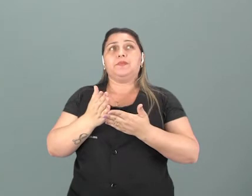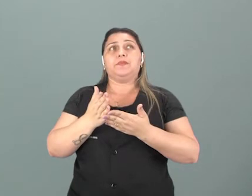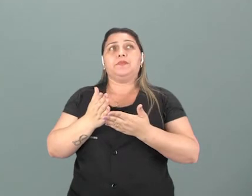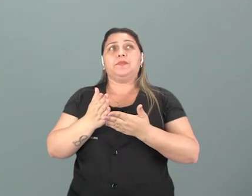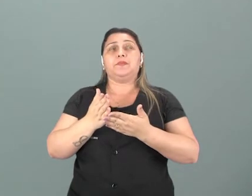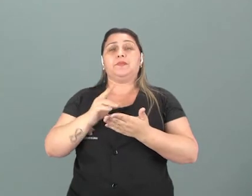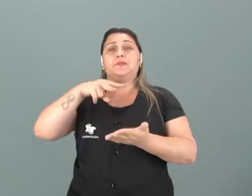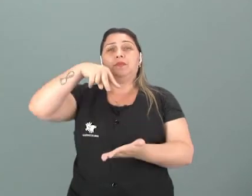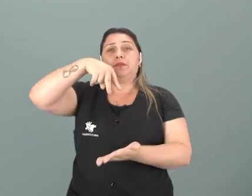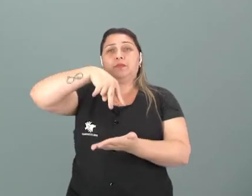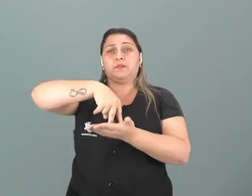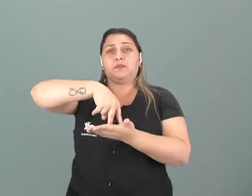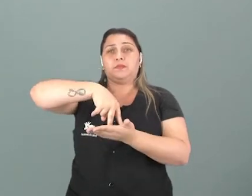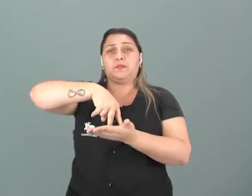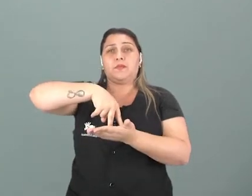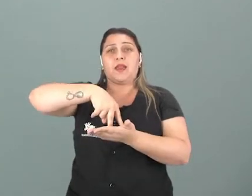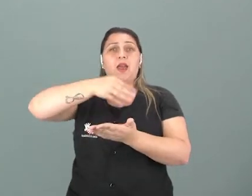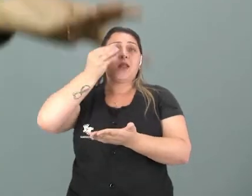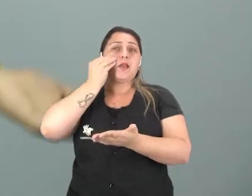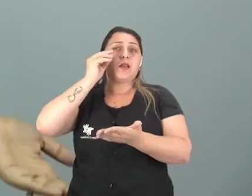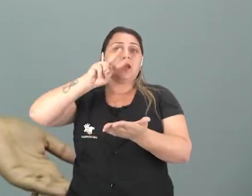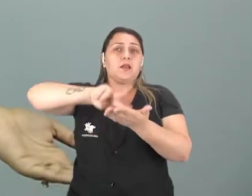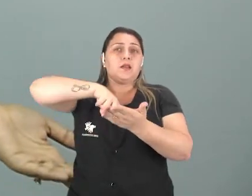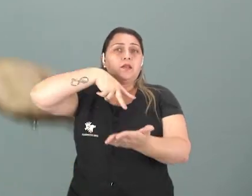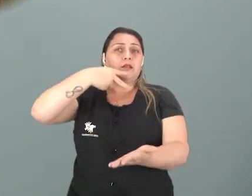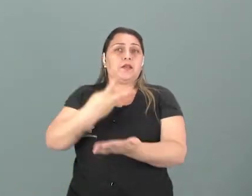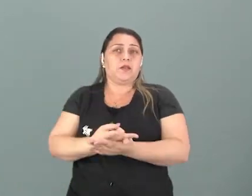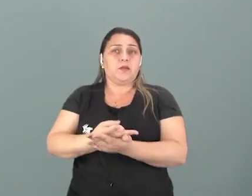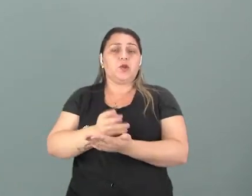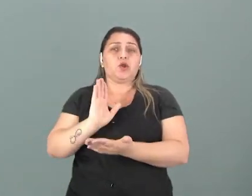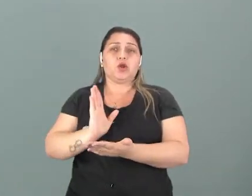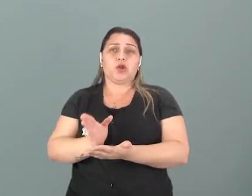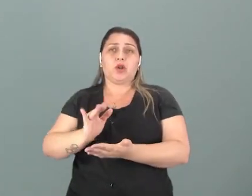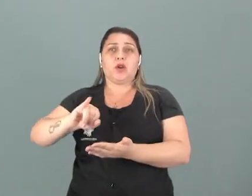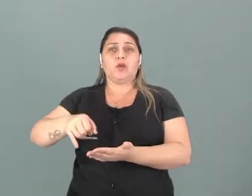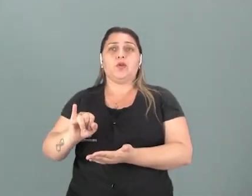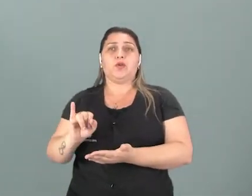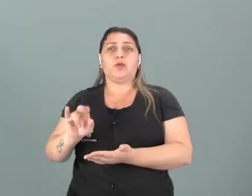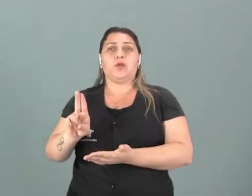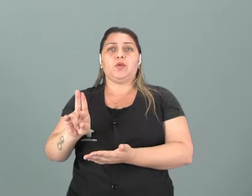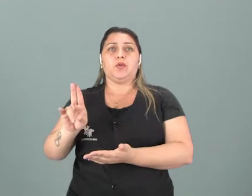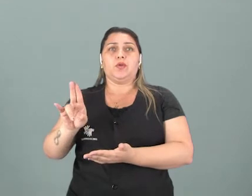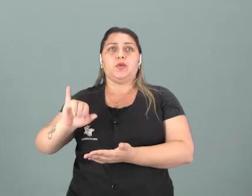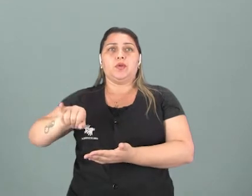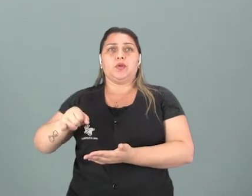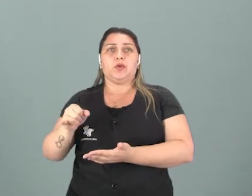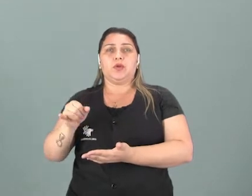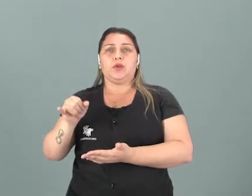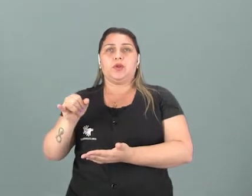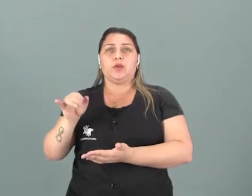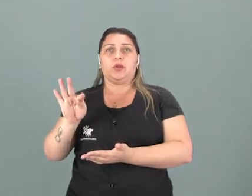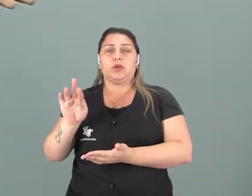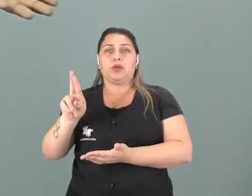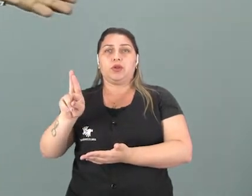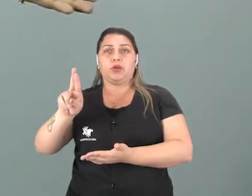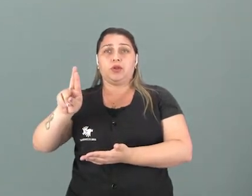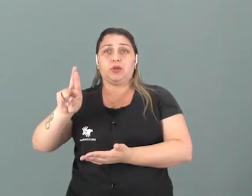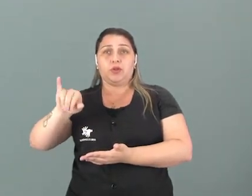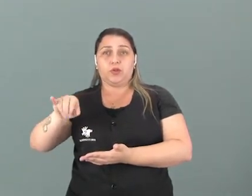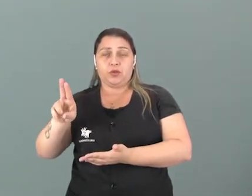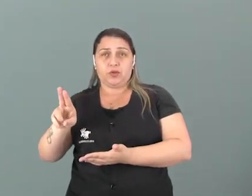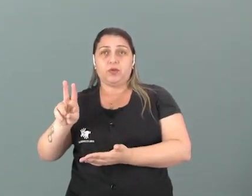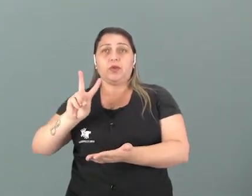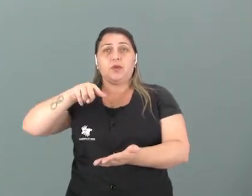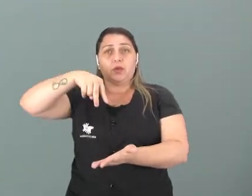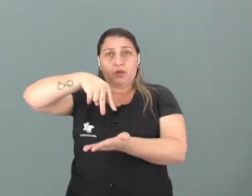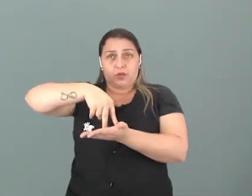começado em pé, e ele tenta derrubar o oponente. Já o jiu-jitsu, Ele pode também iniciar em pé, mas